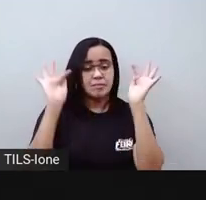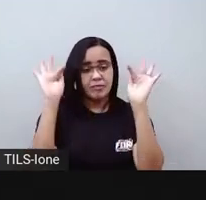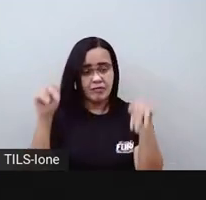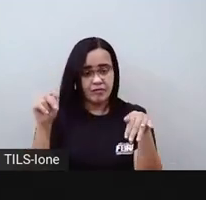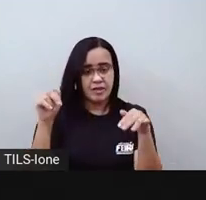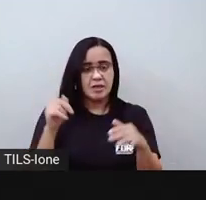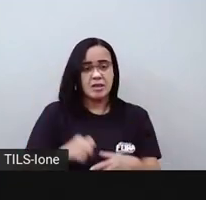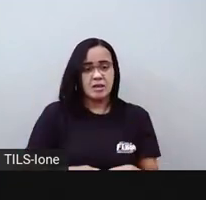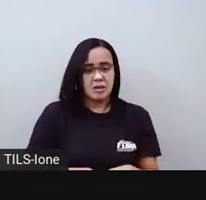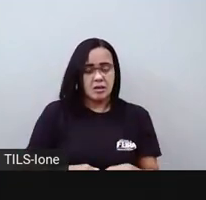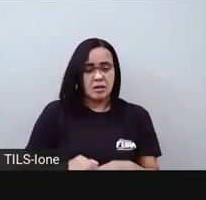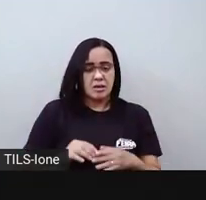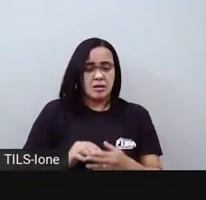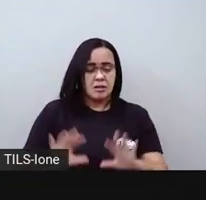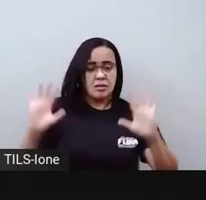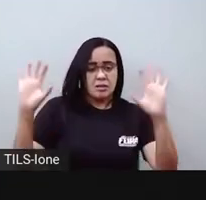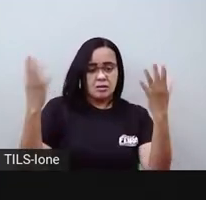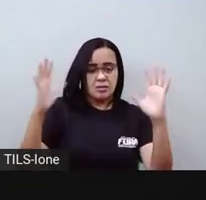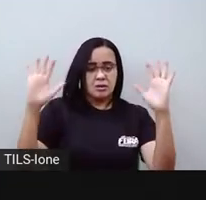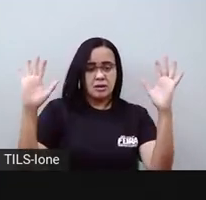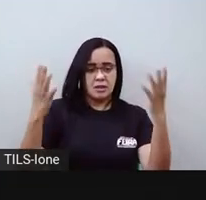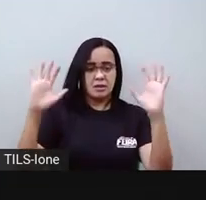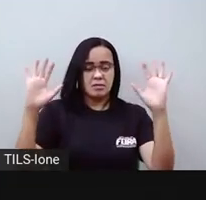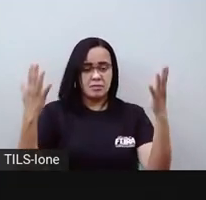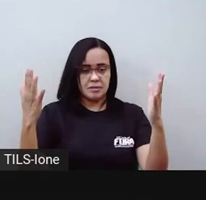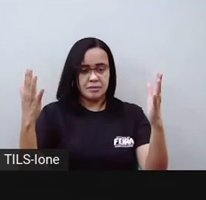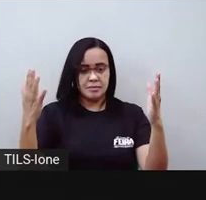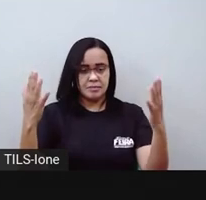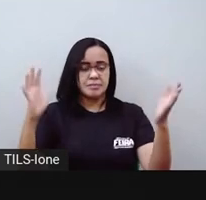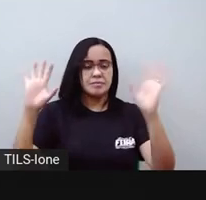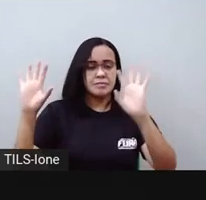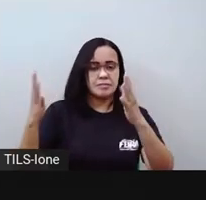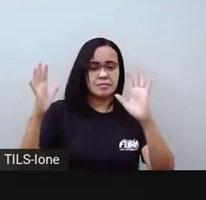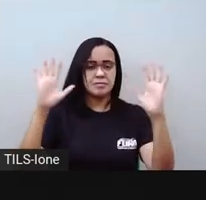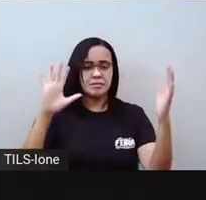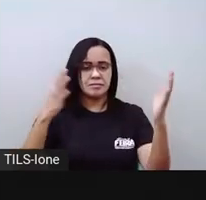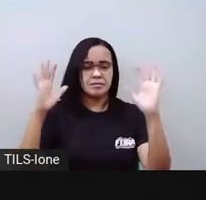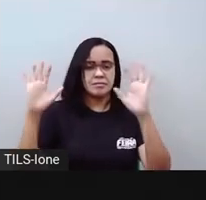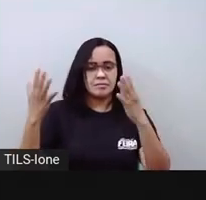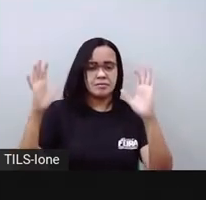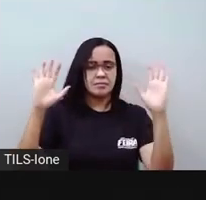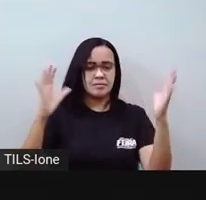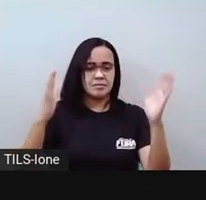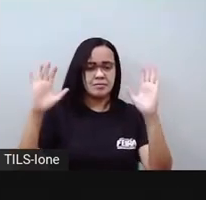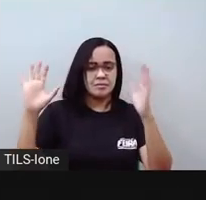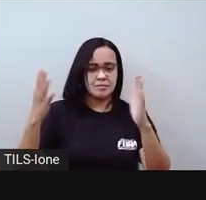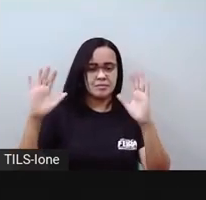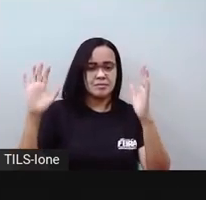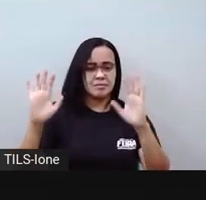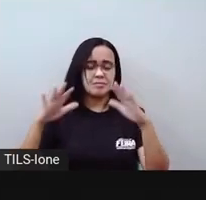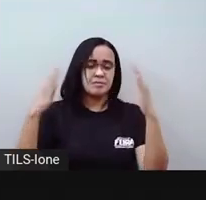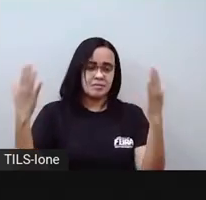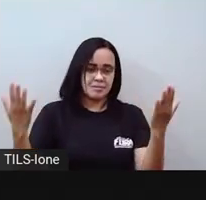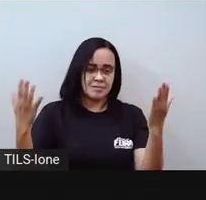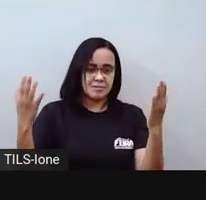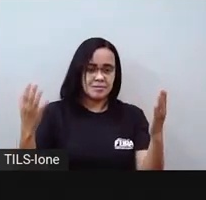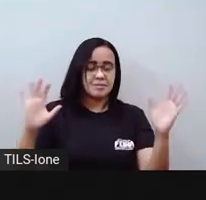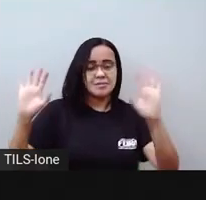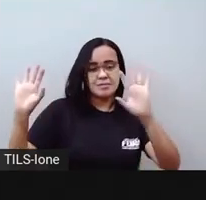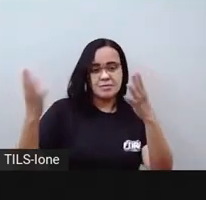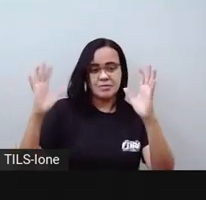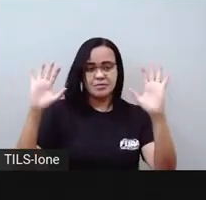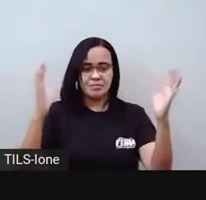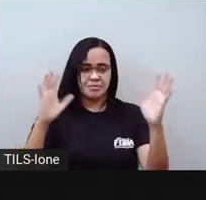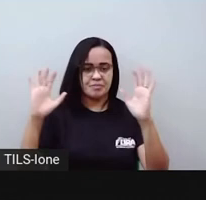Who took the cookie from the cookie jar? Who took the cookie from the cookie jar?